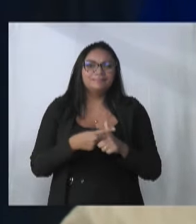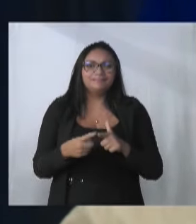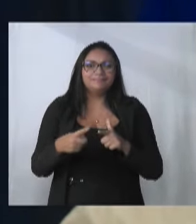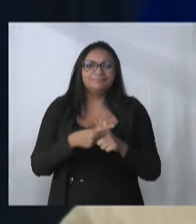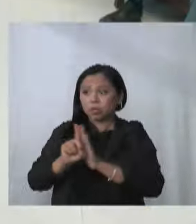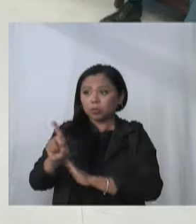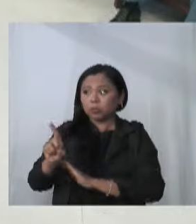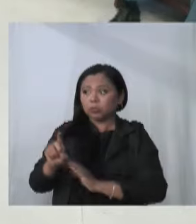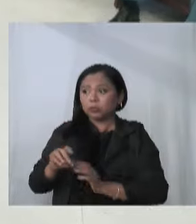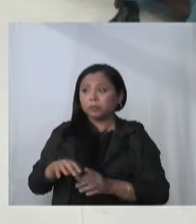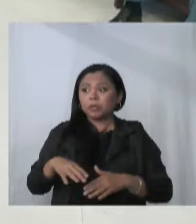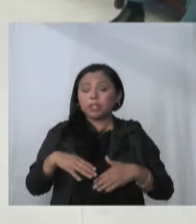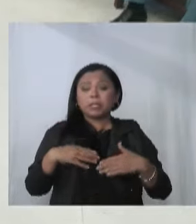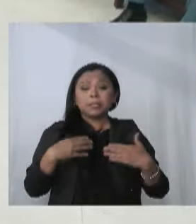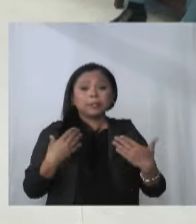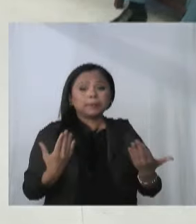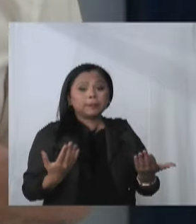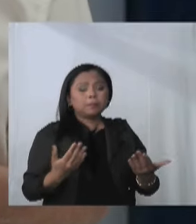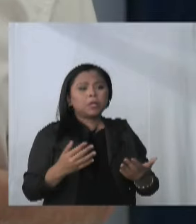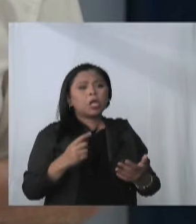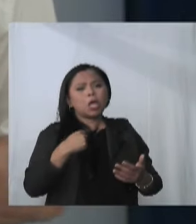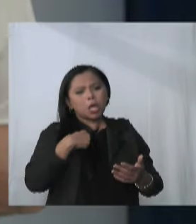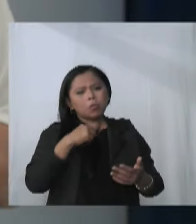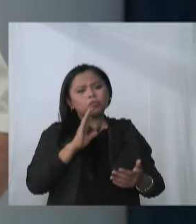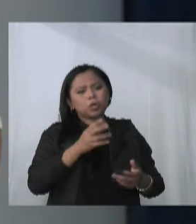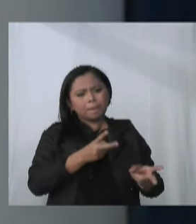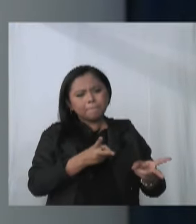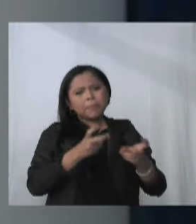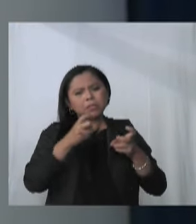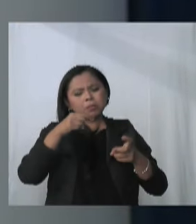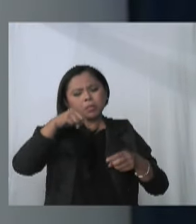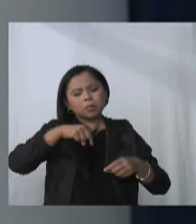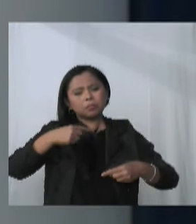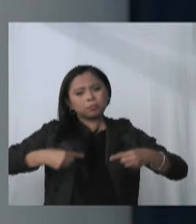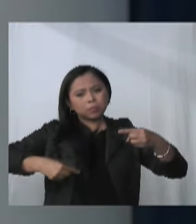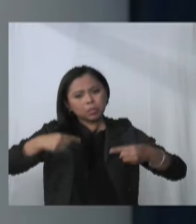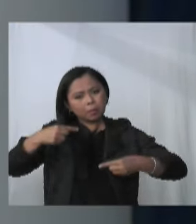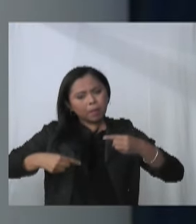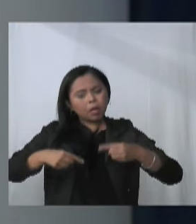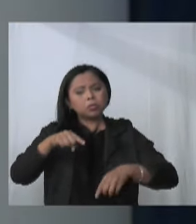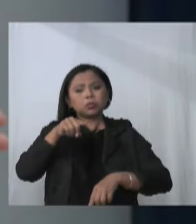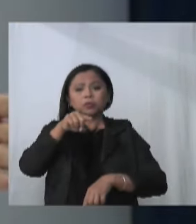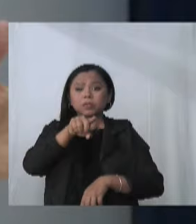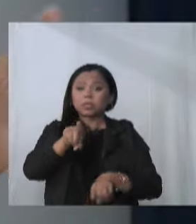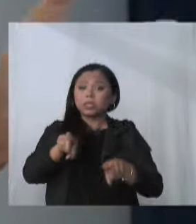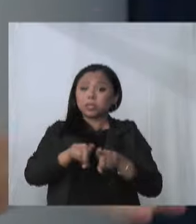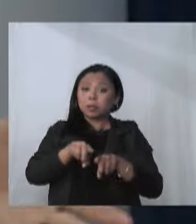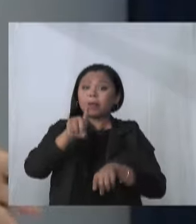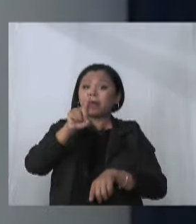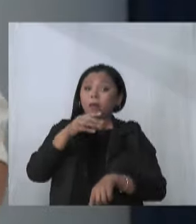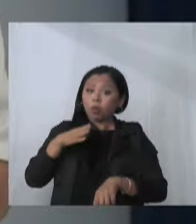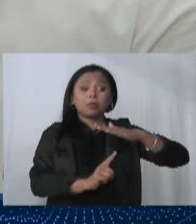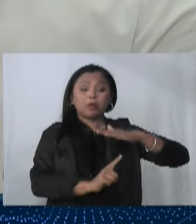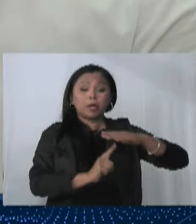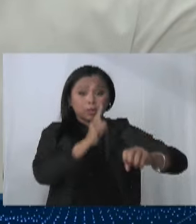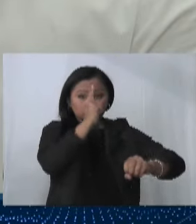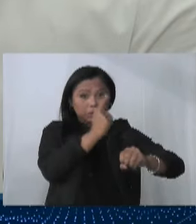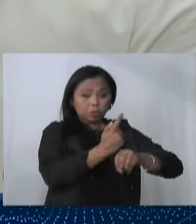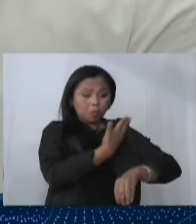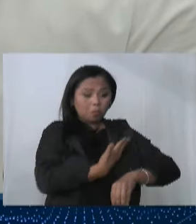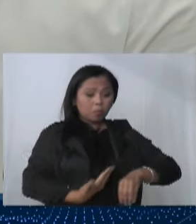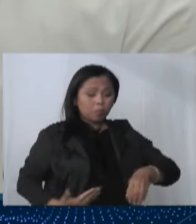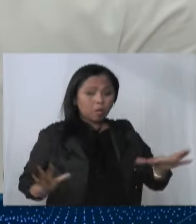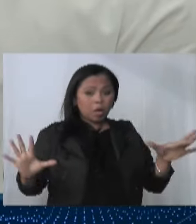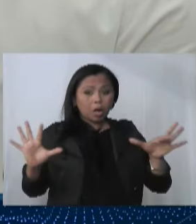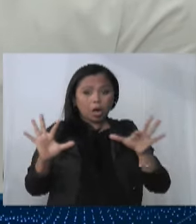tragédias sociais. Já deu para perceber aqui no debate que você também é um candidato privatista. É assim que